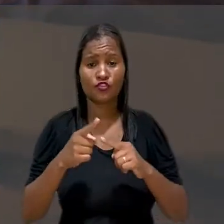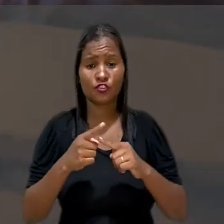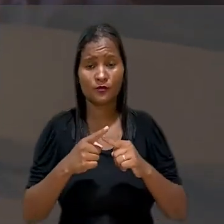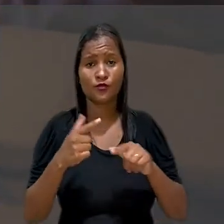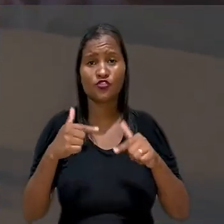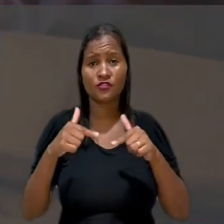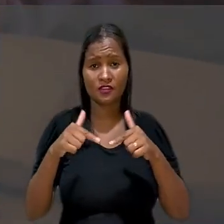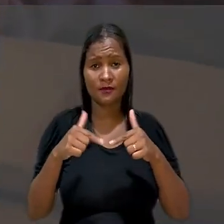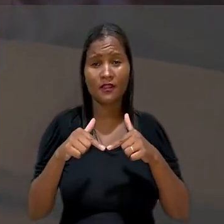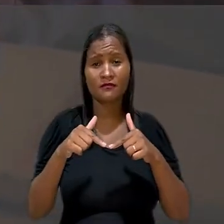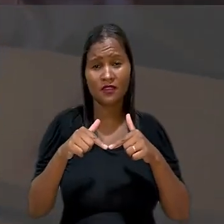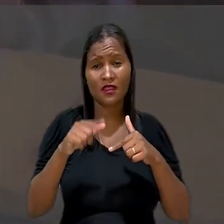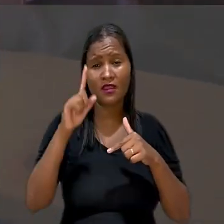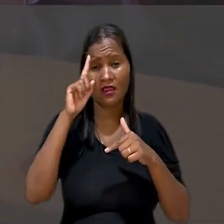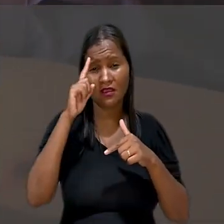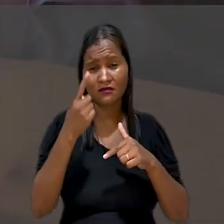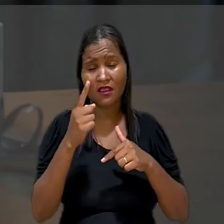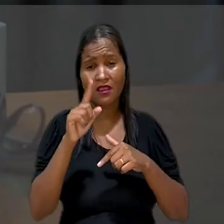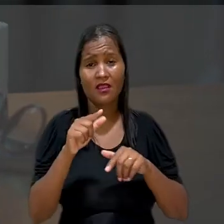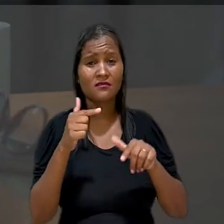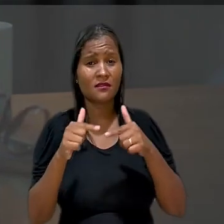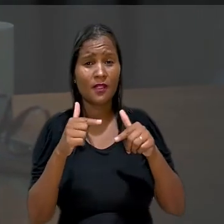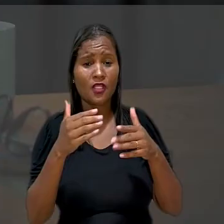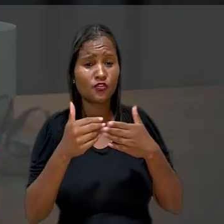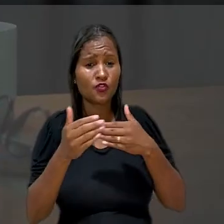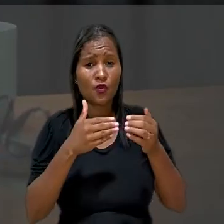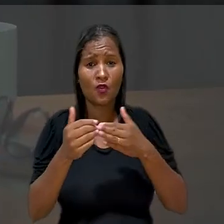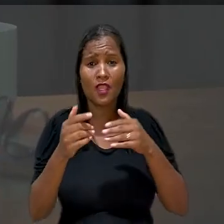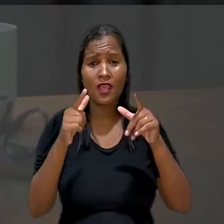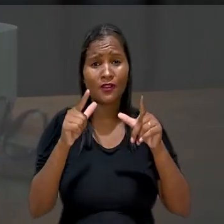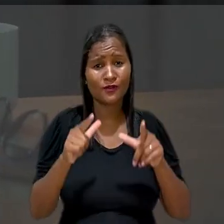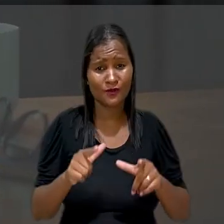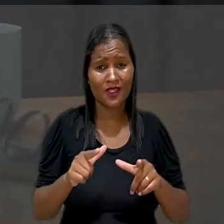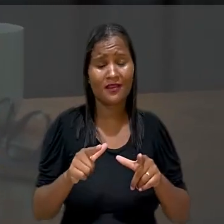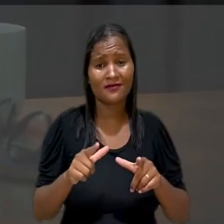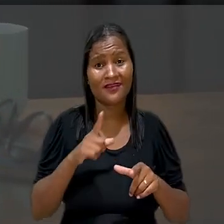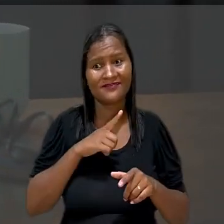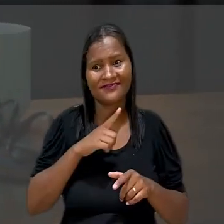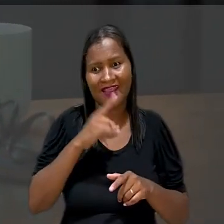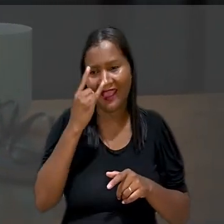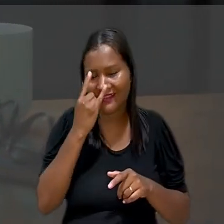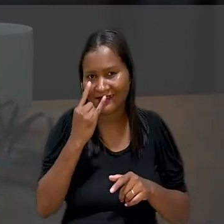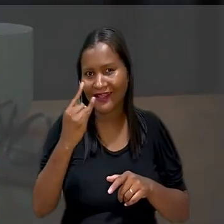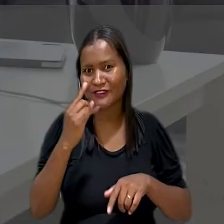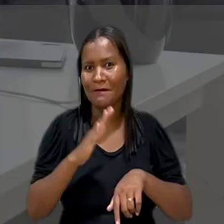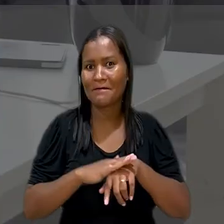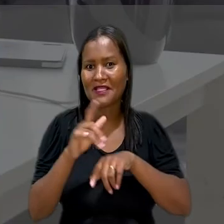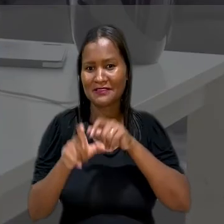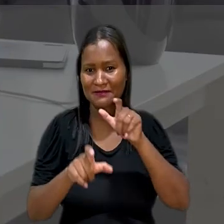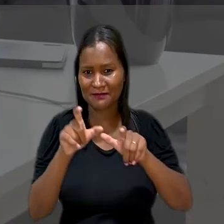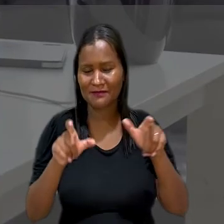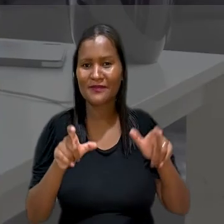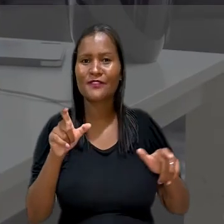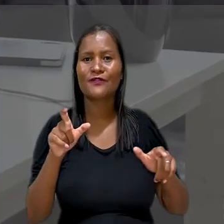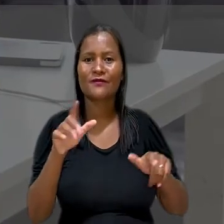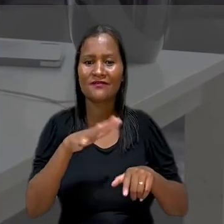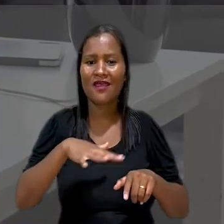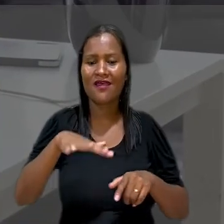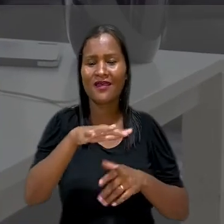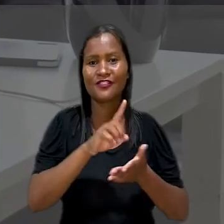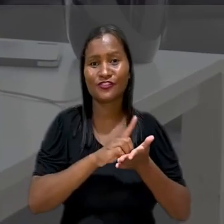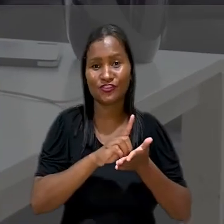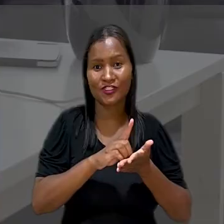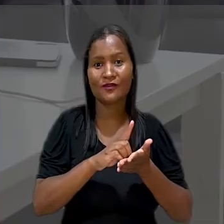A ideia de se trabalhar remotamente, de qualquer lugar, atraiu e tem atraído cada vez mais pessoas ao nomadismo digital.